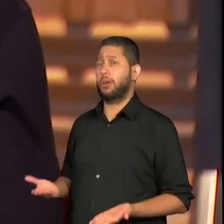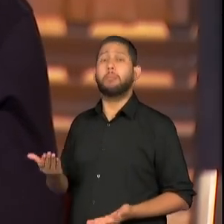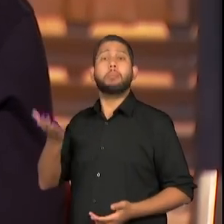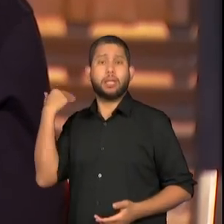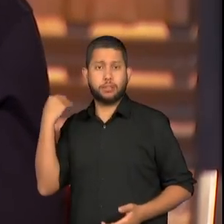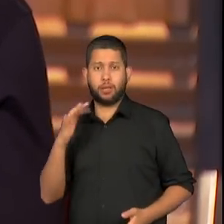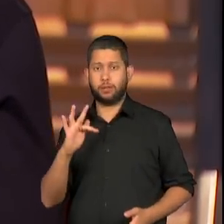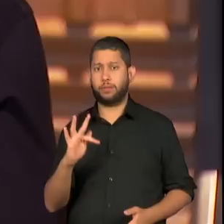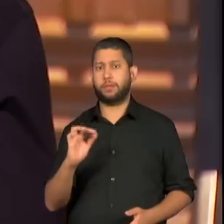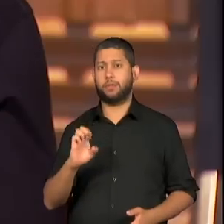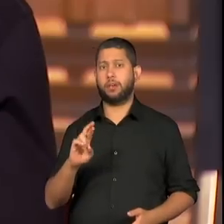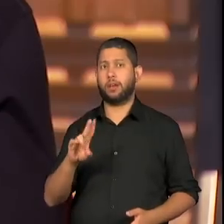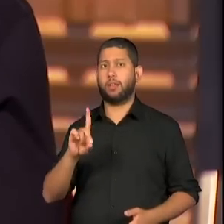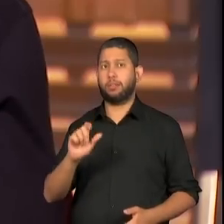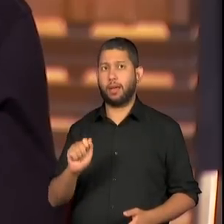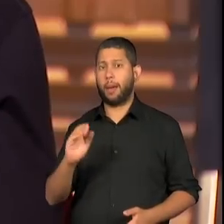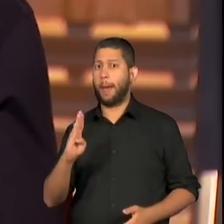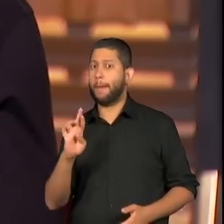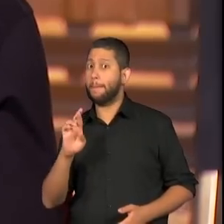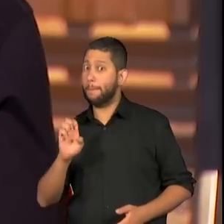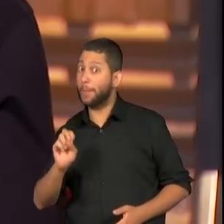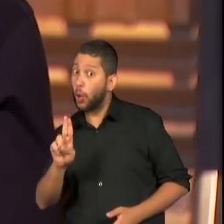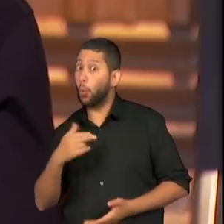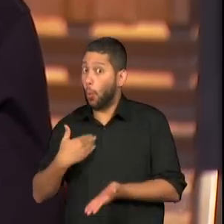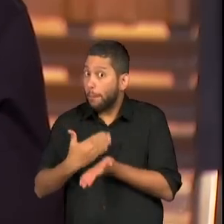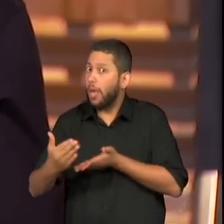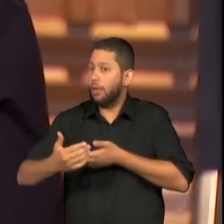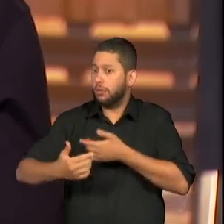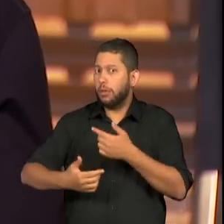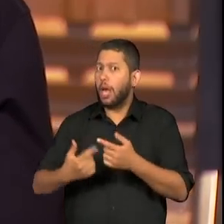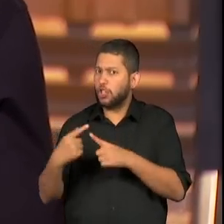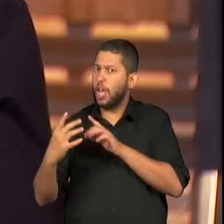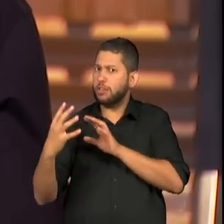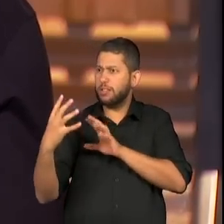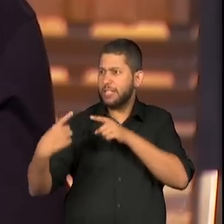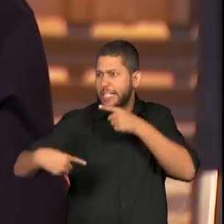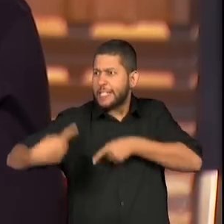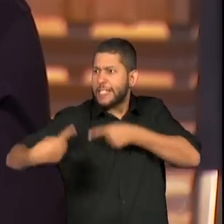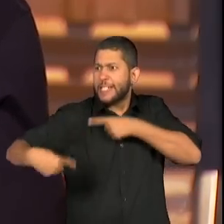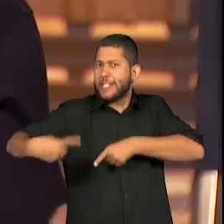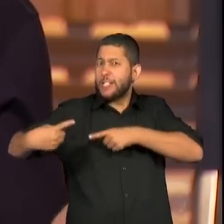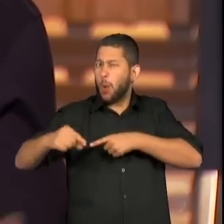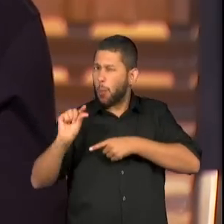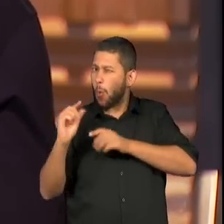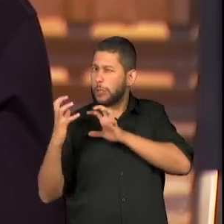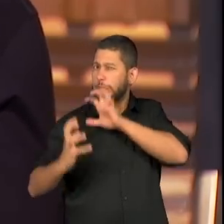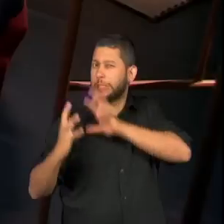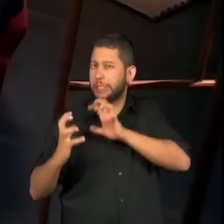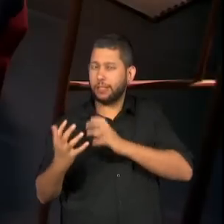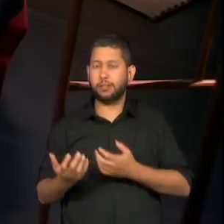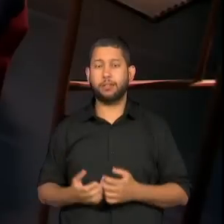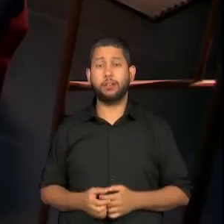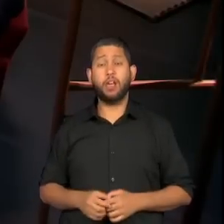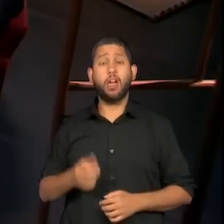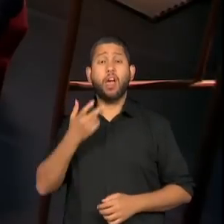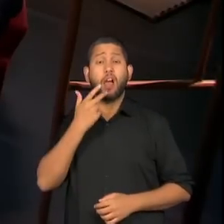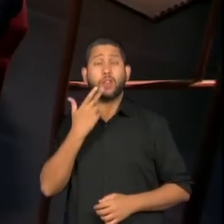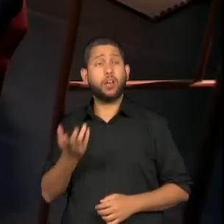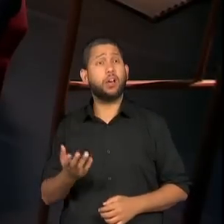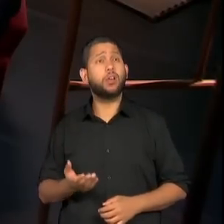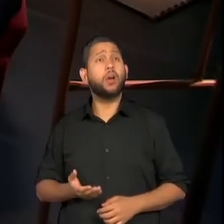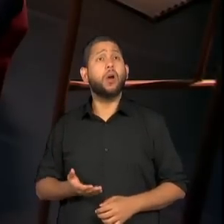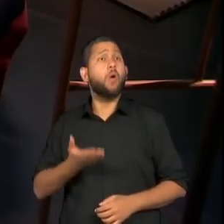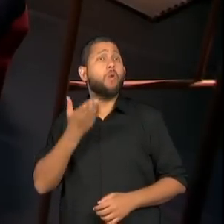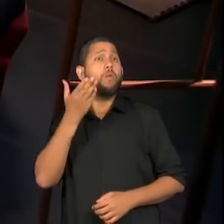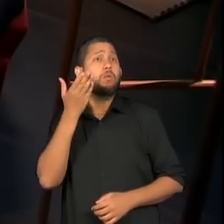Abreu no início da minha carreira, que foi muito, muito, muito tenso e denso. Fernanda Abreu querendo dizer para mim que eu não